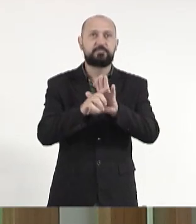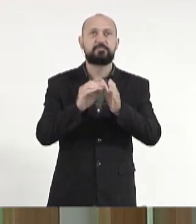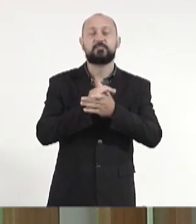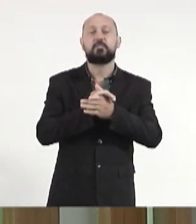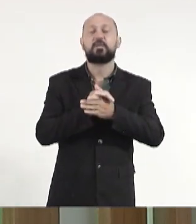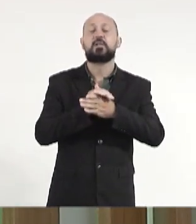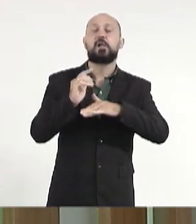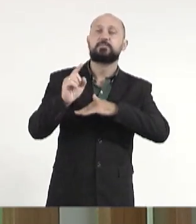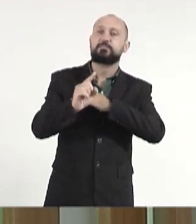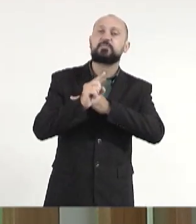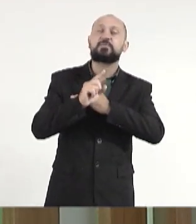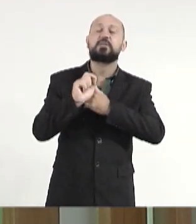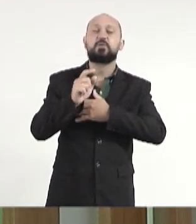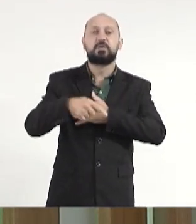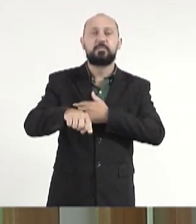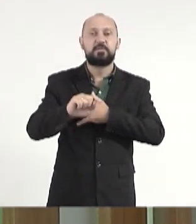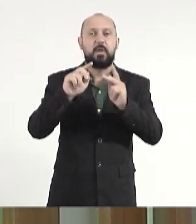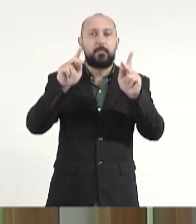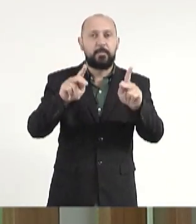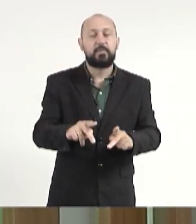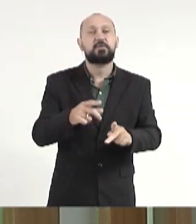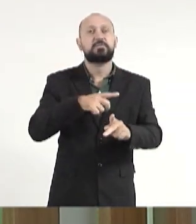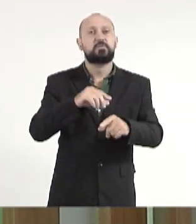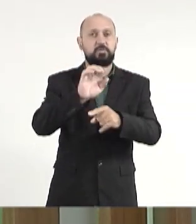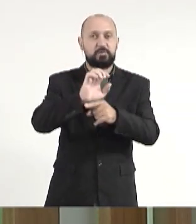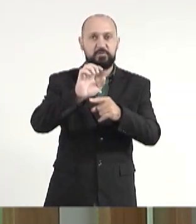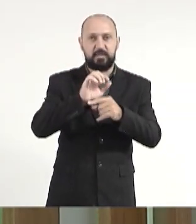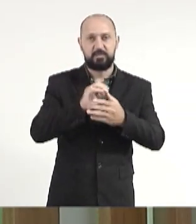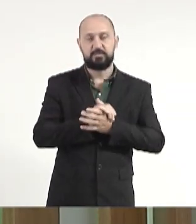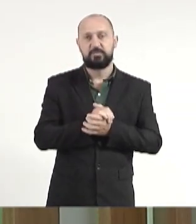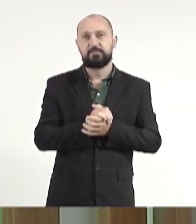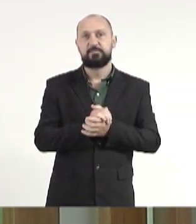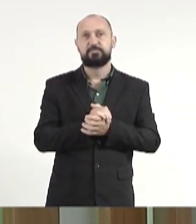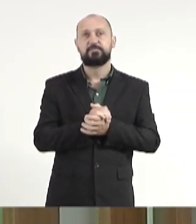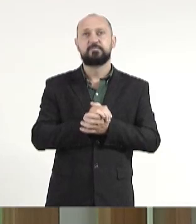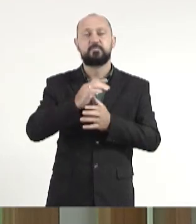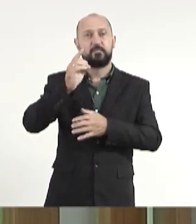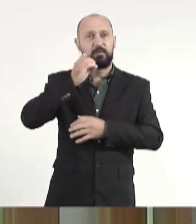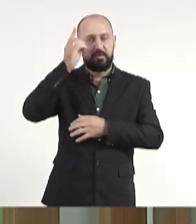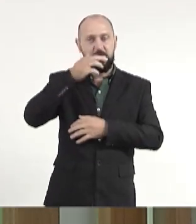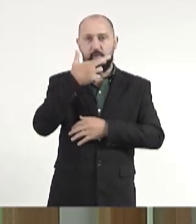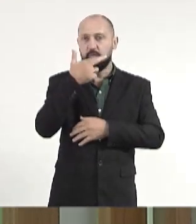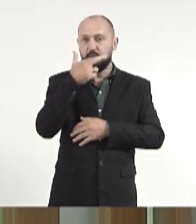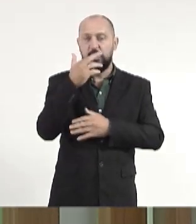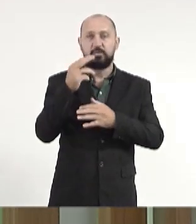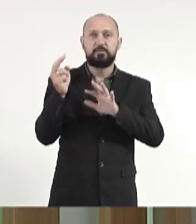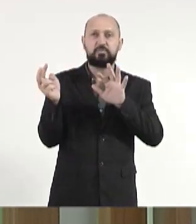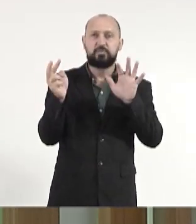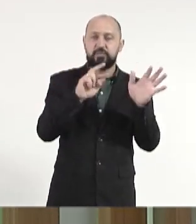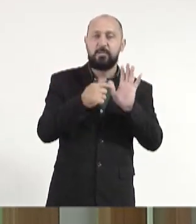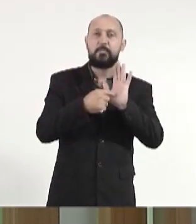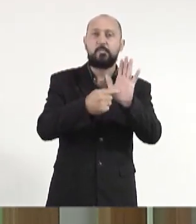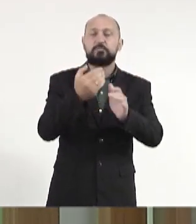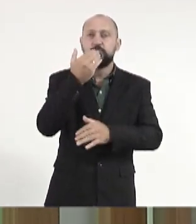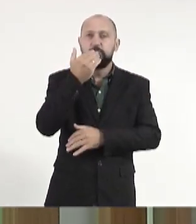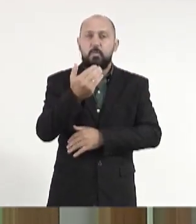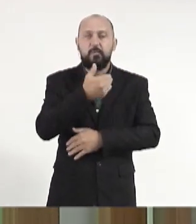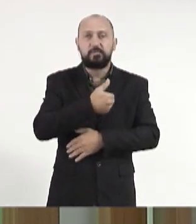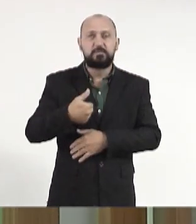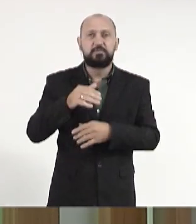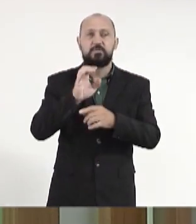deputado Coronel Davi, pode legislar, até porque é competência concorrente, em relação a concessionários de